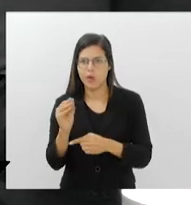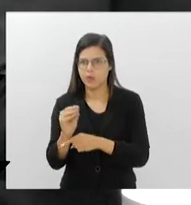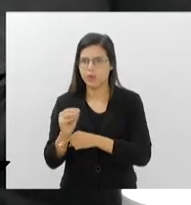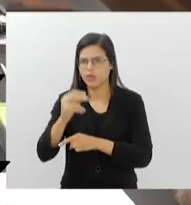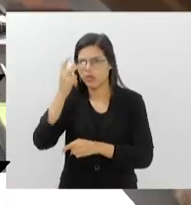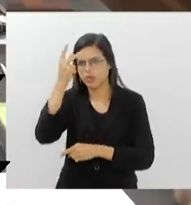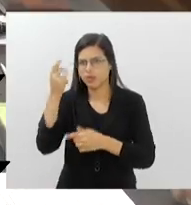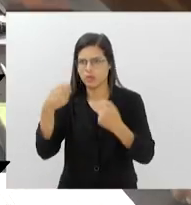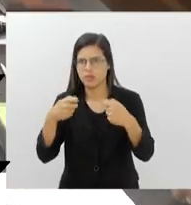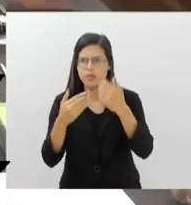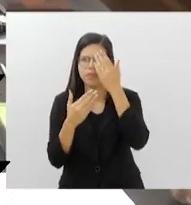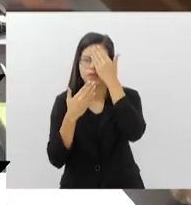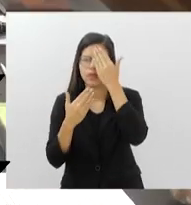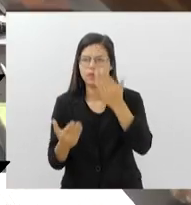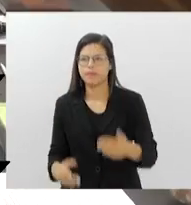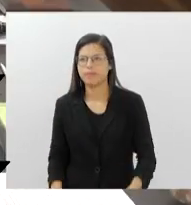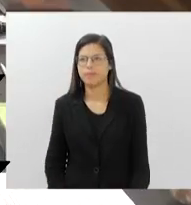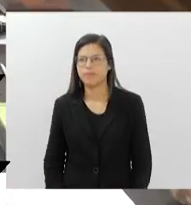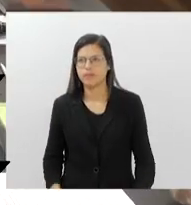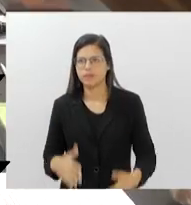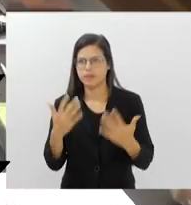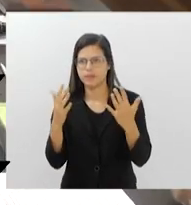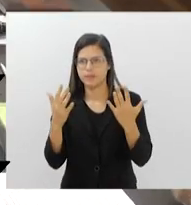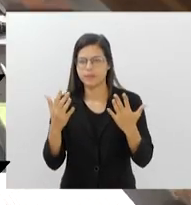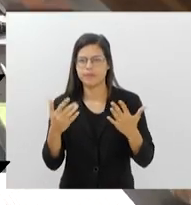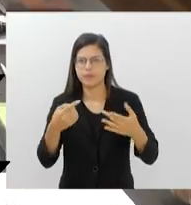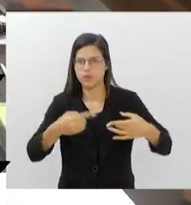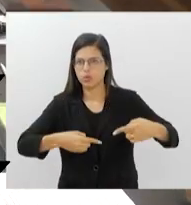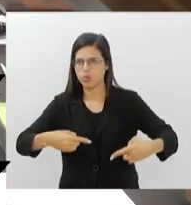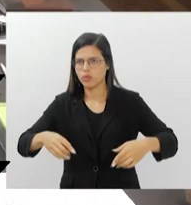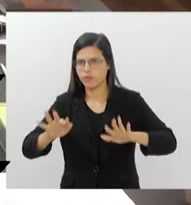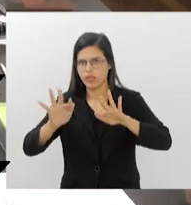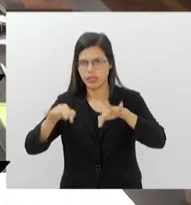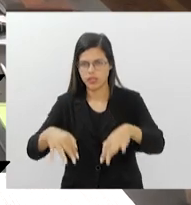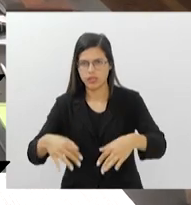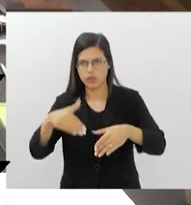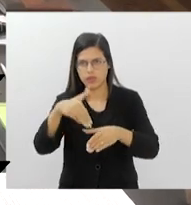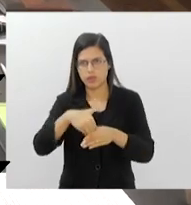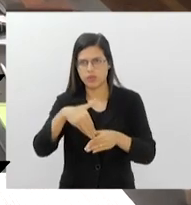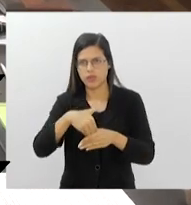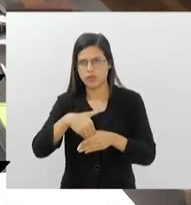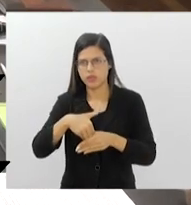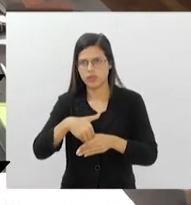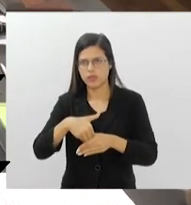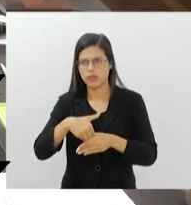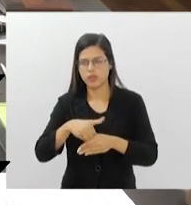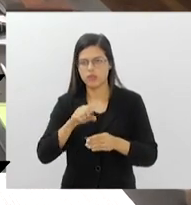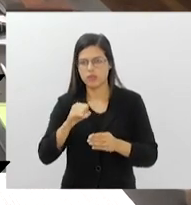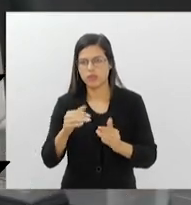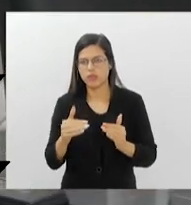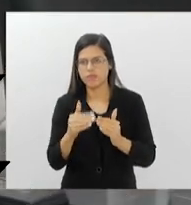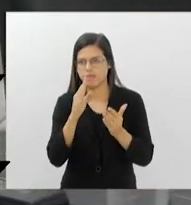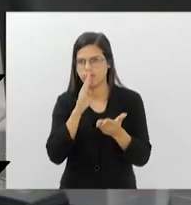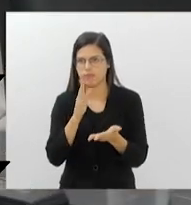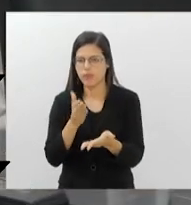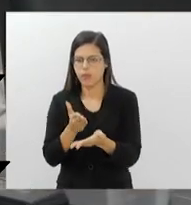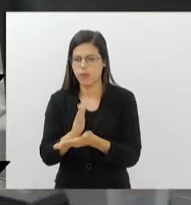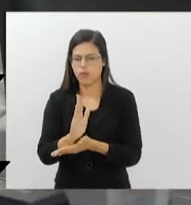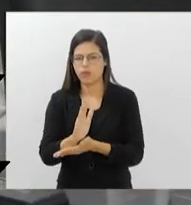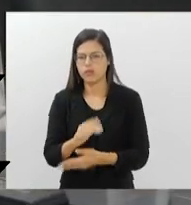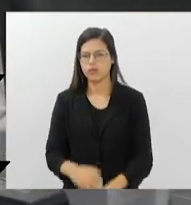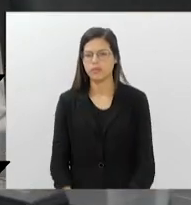mais precisam Obrigado Parabéns não havendo Quem Queira discutir encerrada a discussão em votação senhores que aprovam permaneçam Como estão